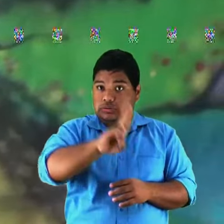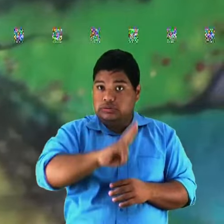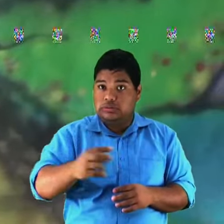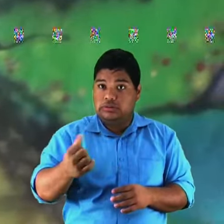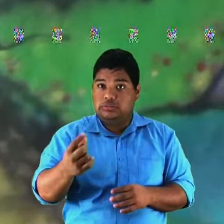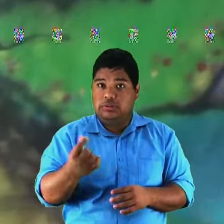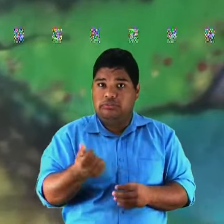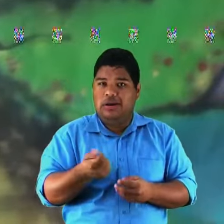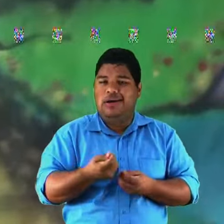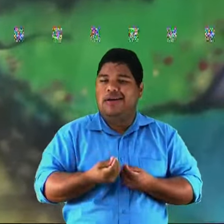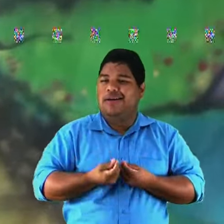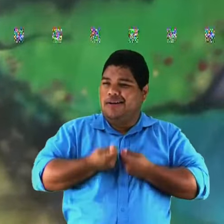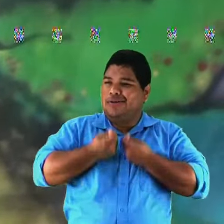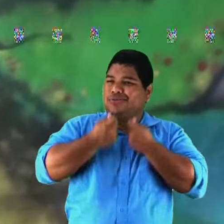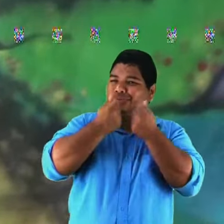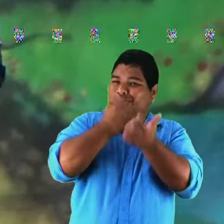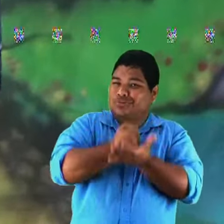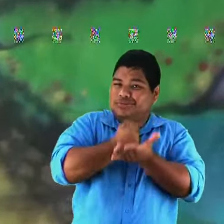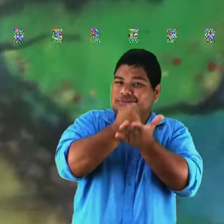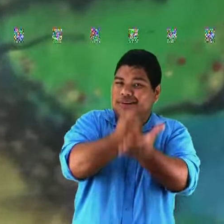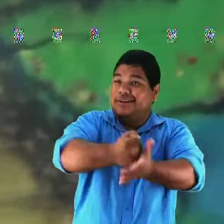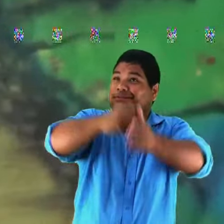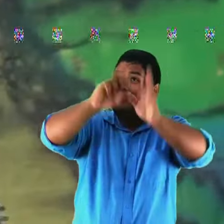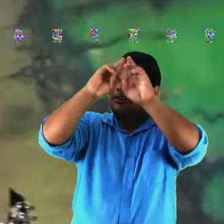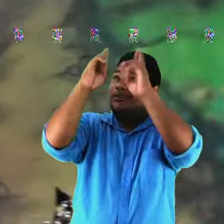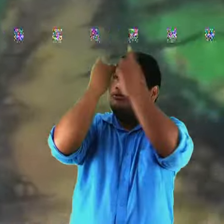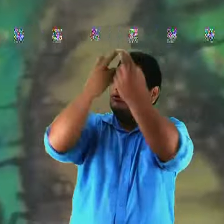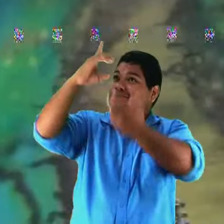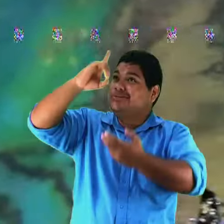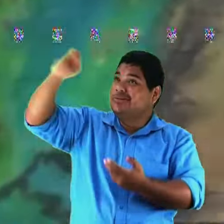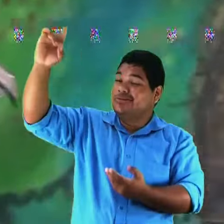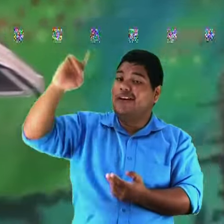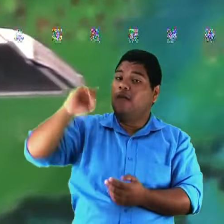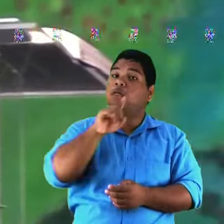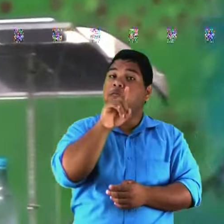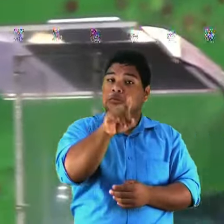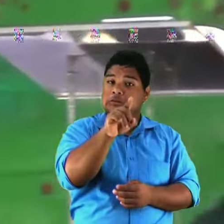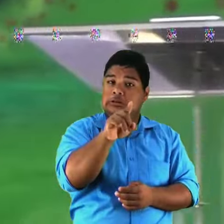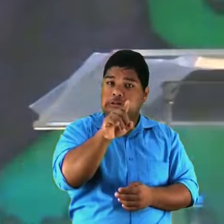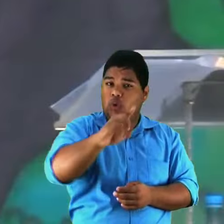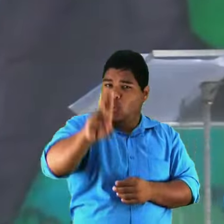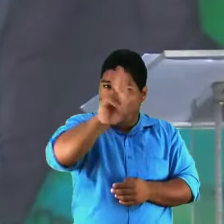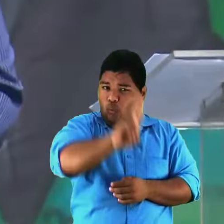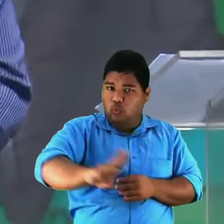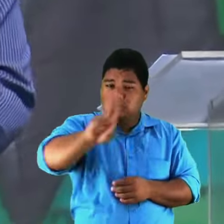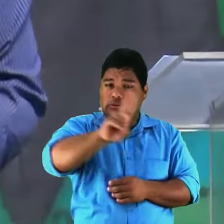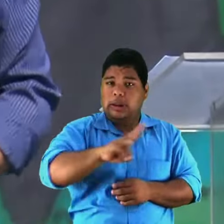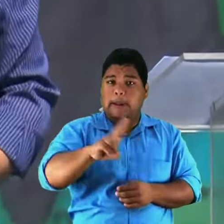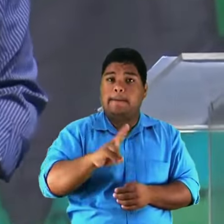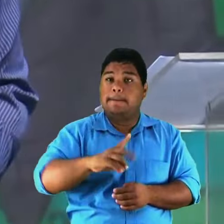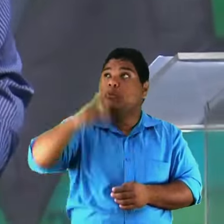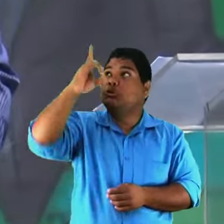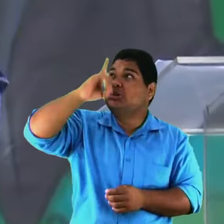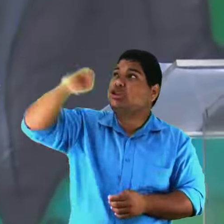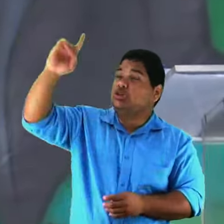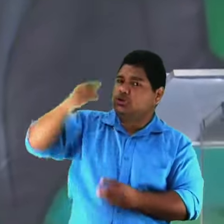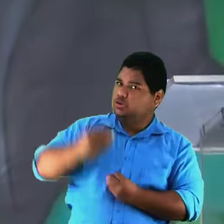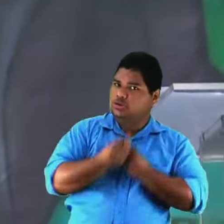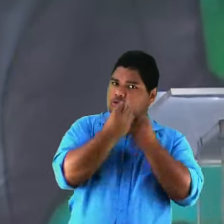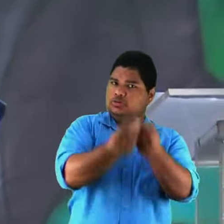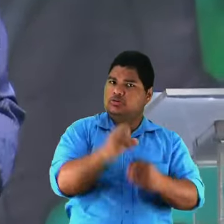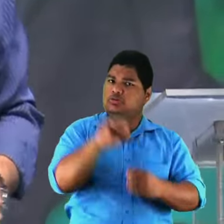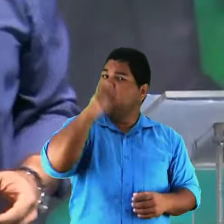você investir no reino de Deus. Você utiliza o que Deus lhe deu, sim, você vai trabalhar, você